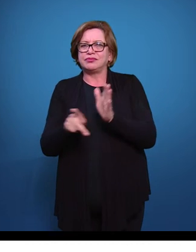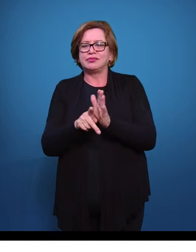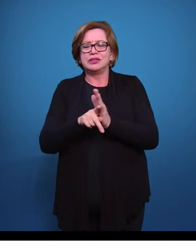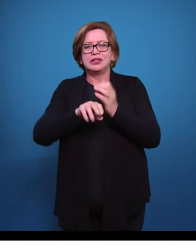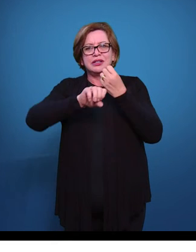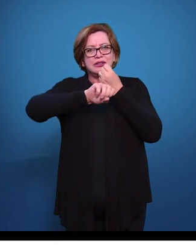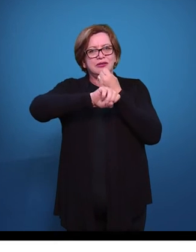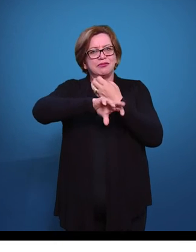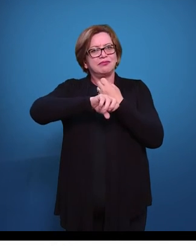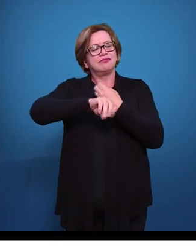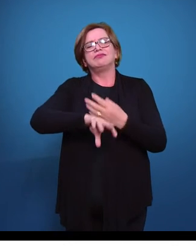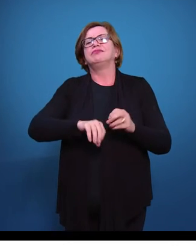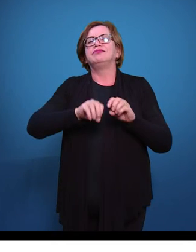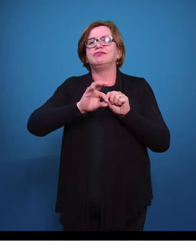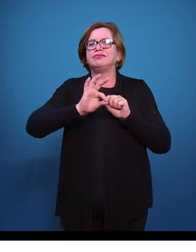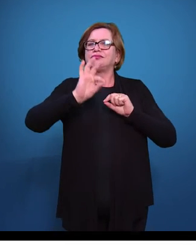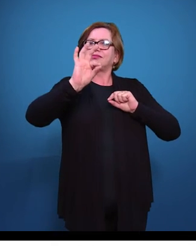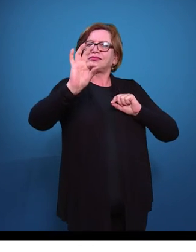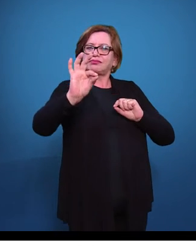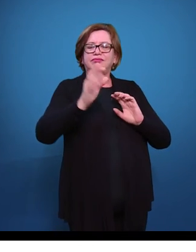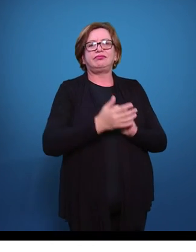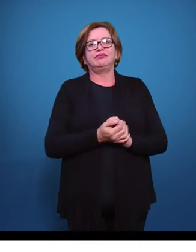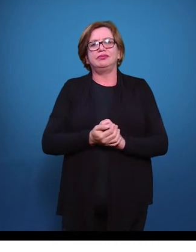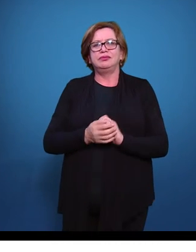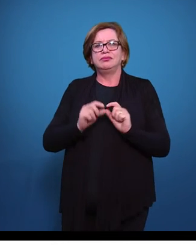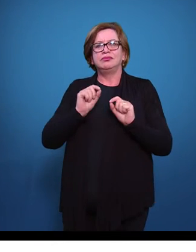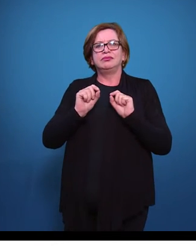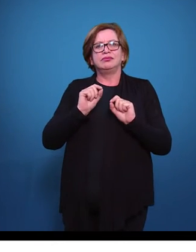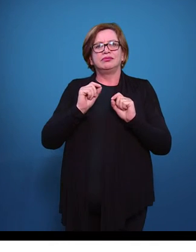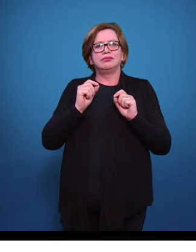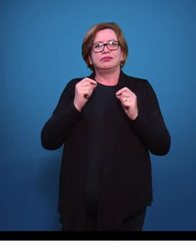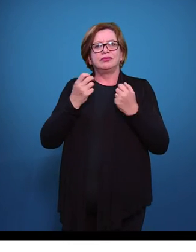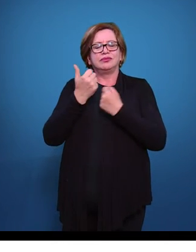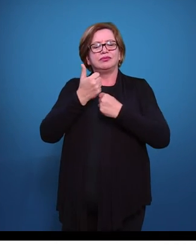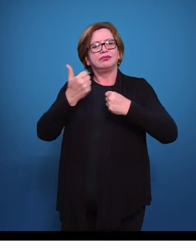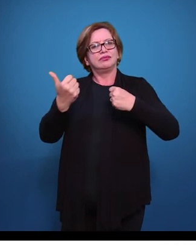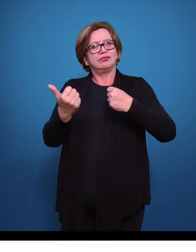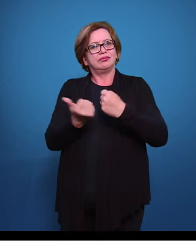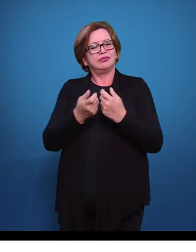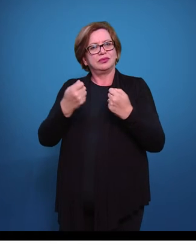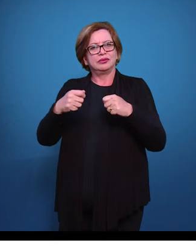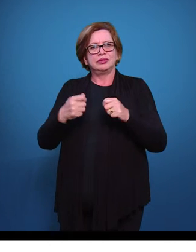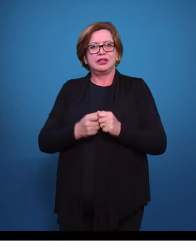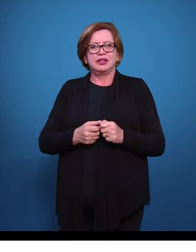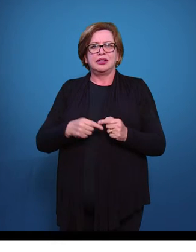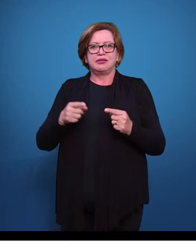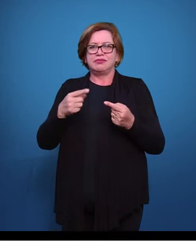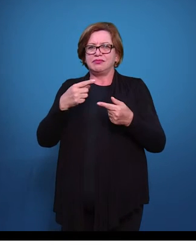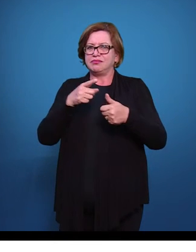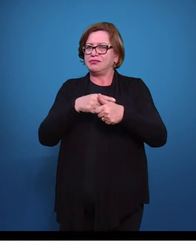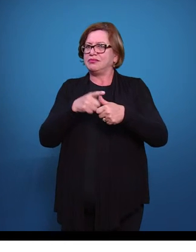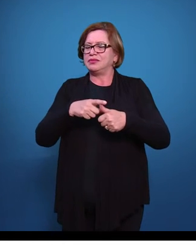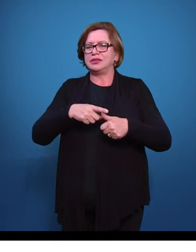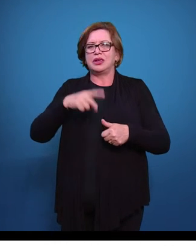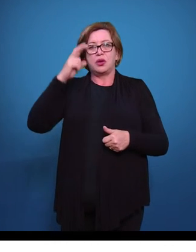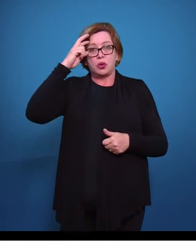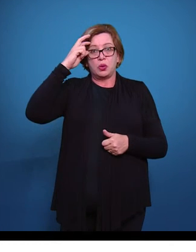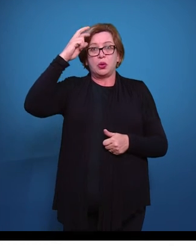distância então o que se espera do tutor em primeiro lugar as competências cognitivas